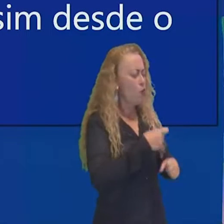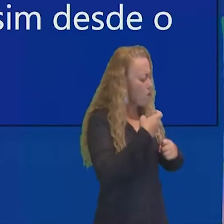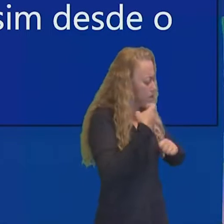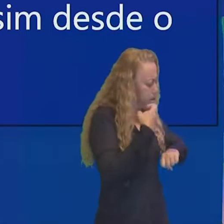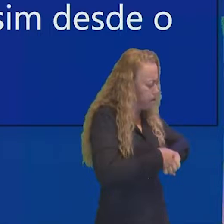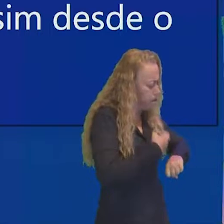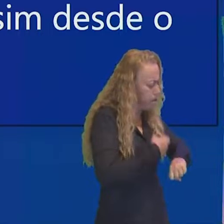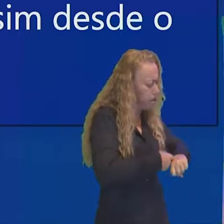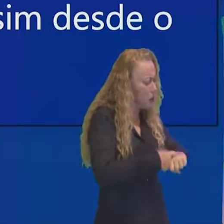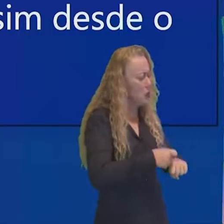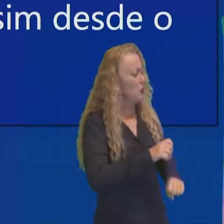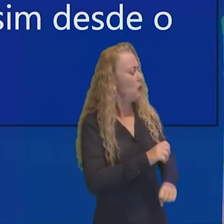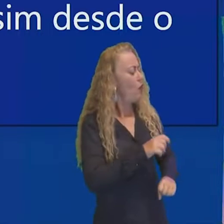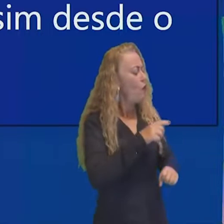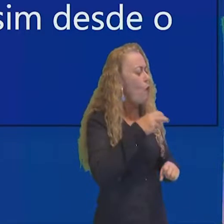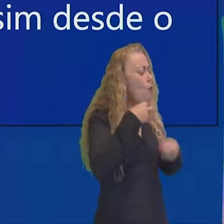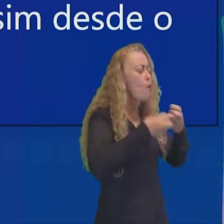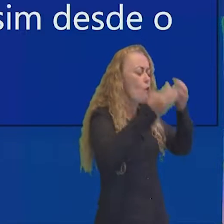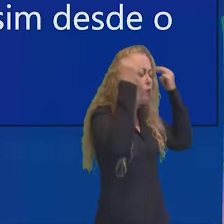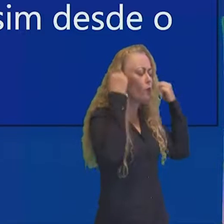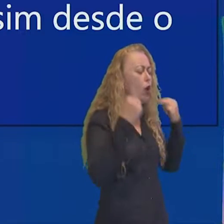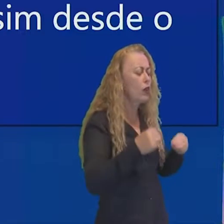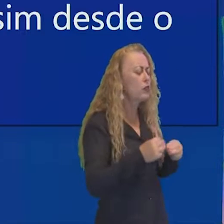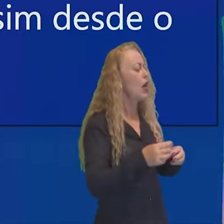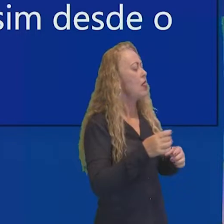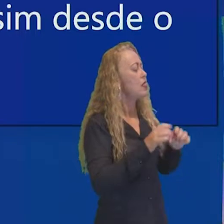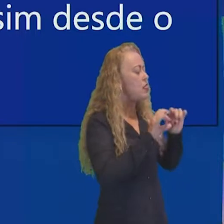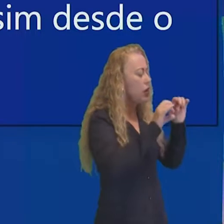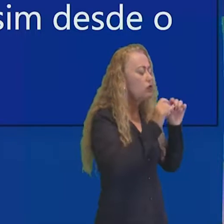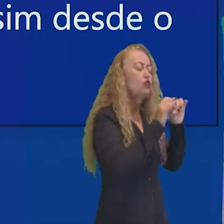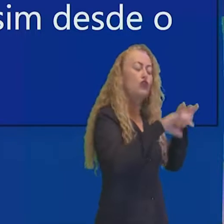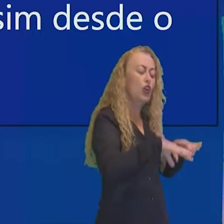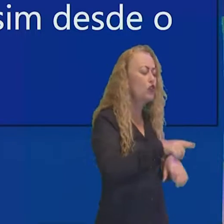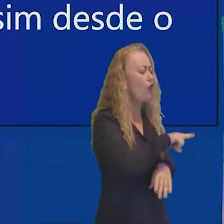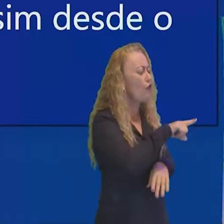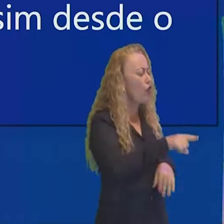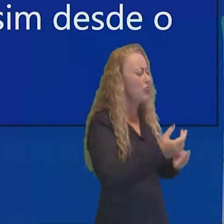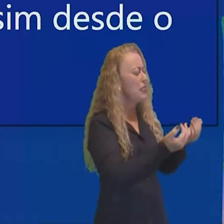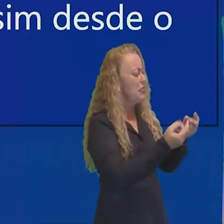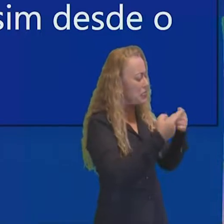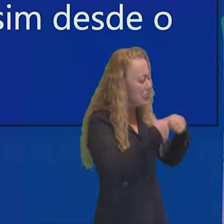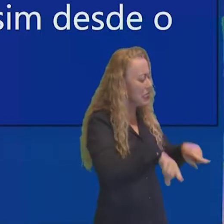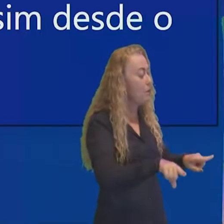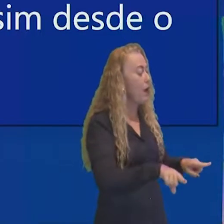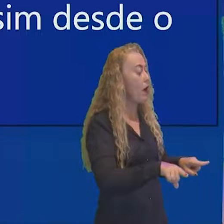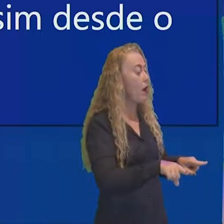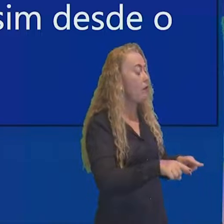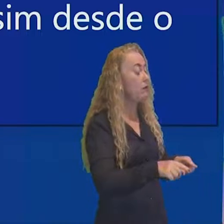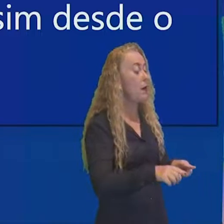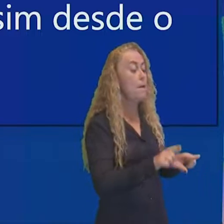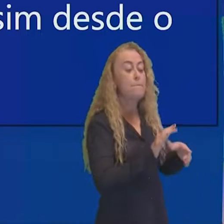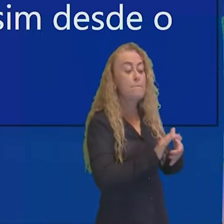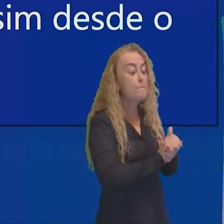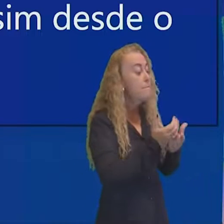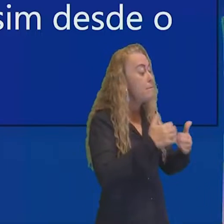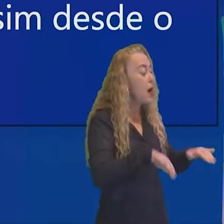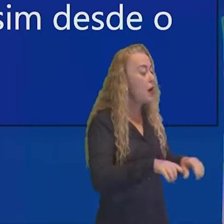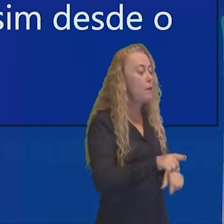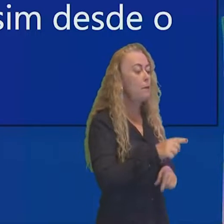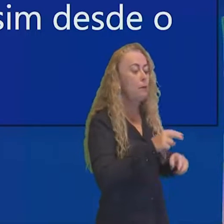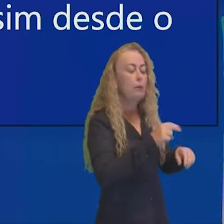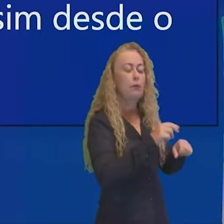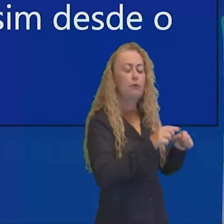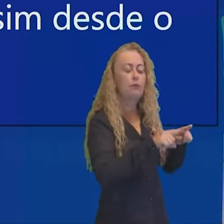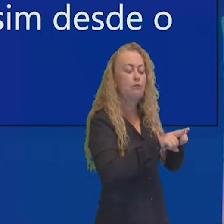que Moisés permitiu que vocês repudiassem a mulher, mas não foi